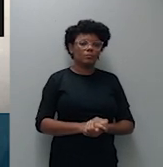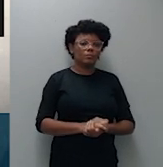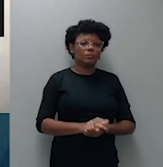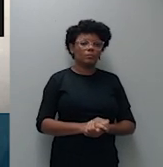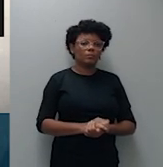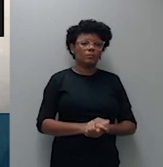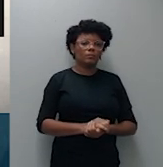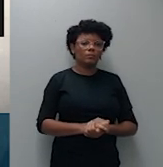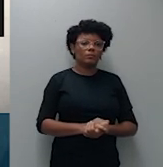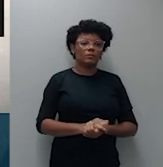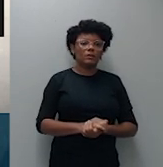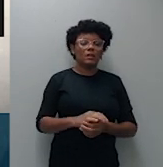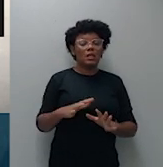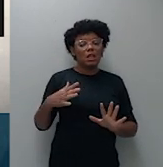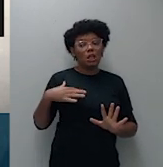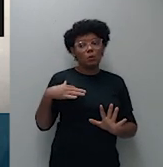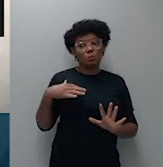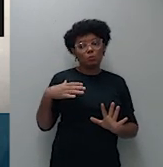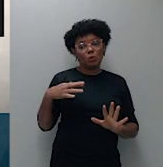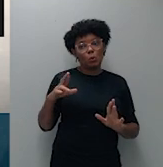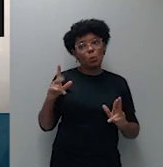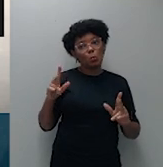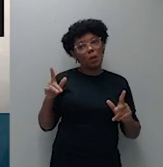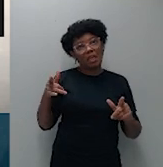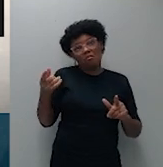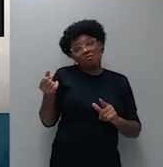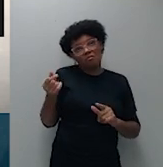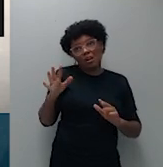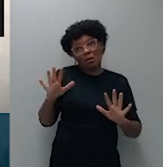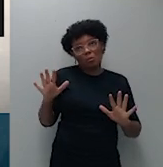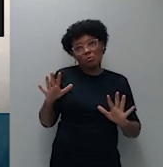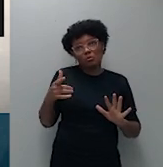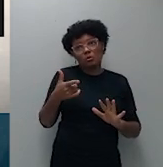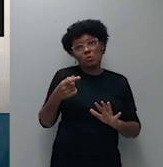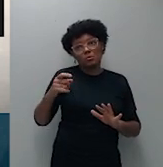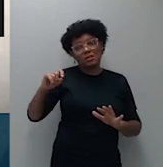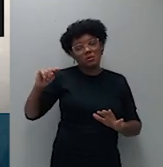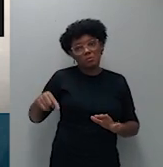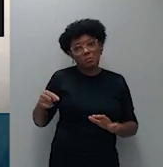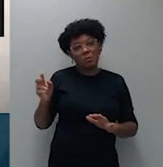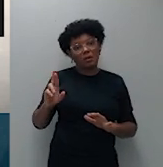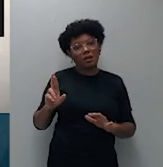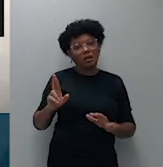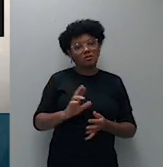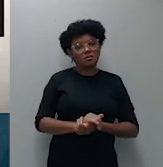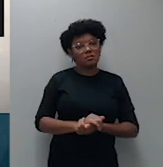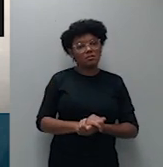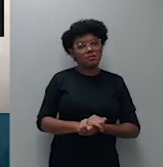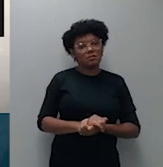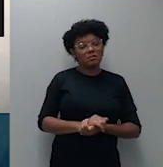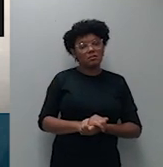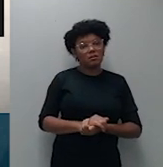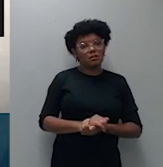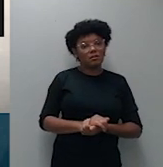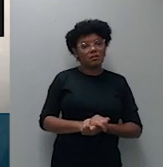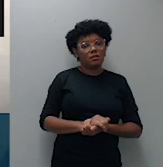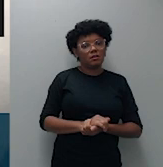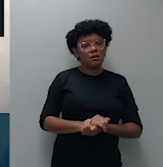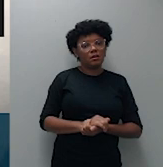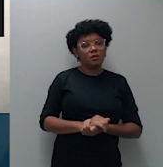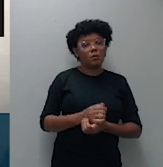pelo valor que seja tão expressivas linda os r$ 10000 ou bom